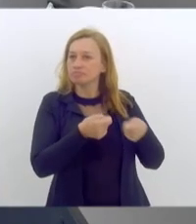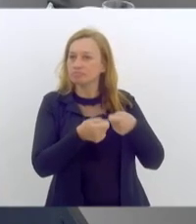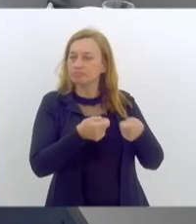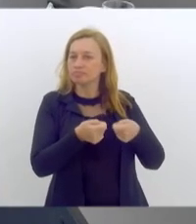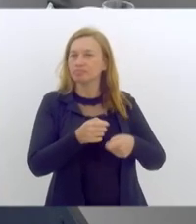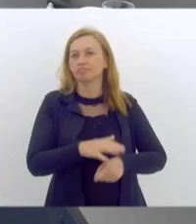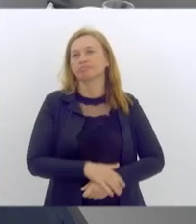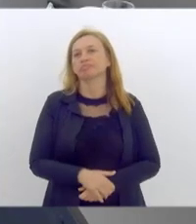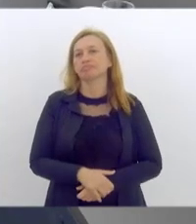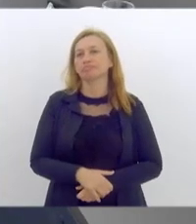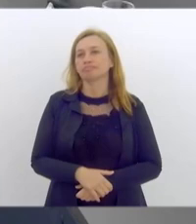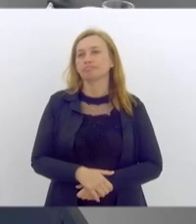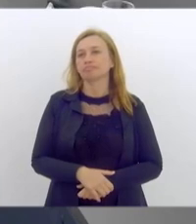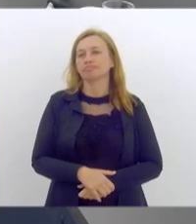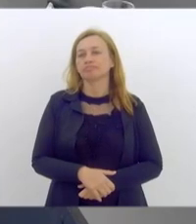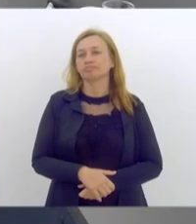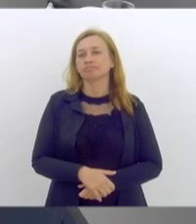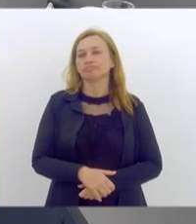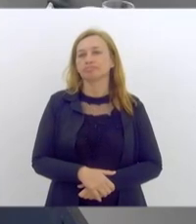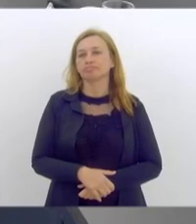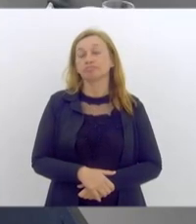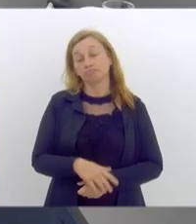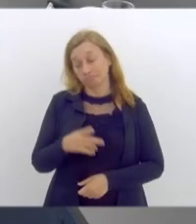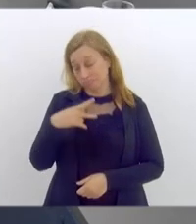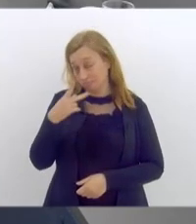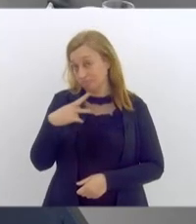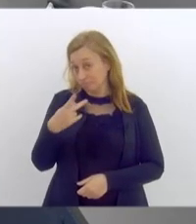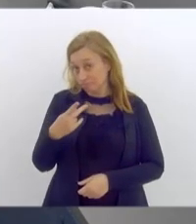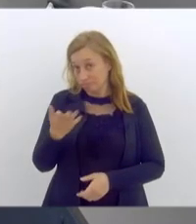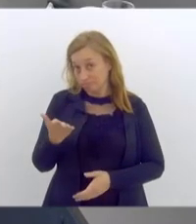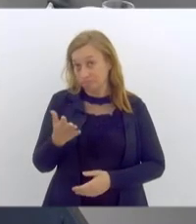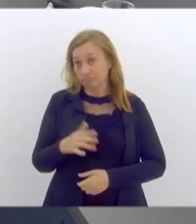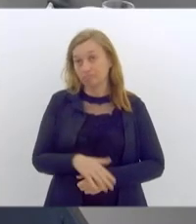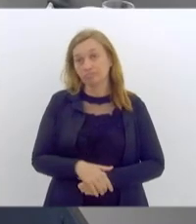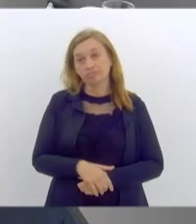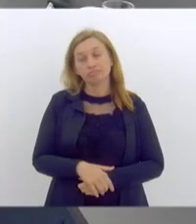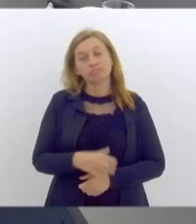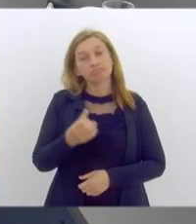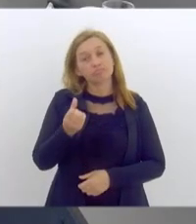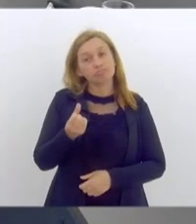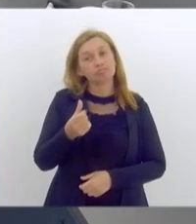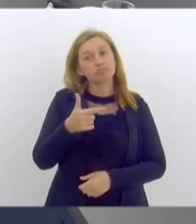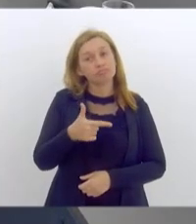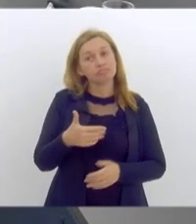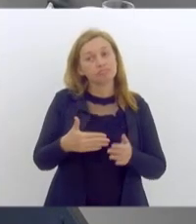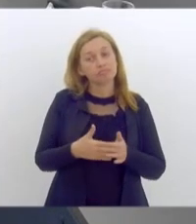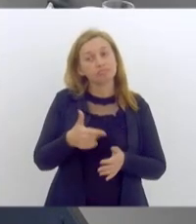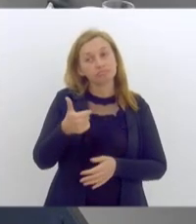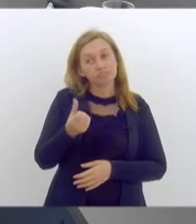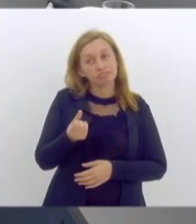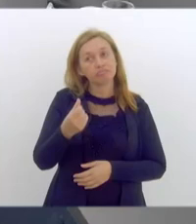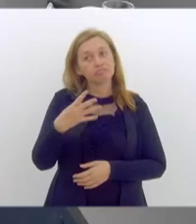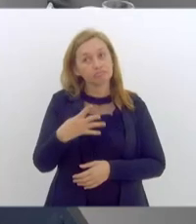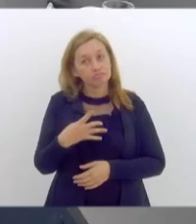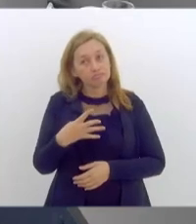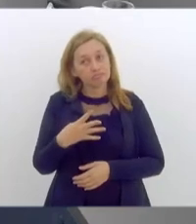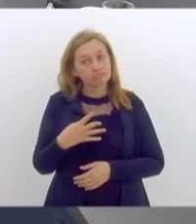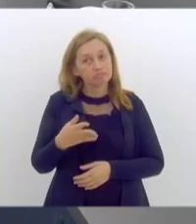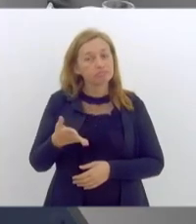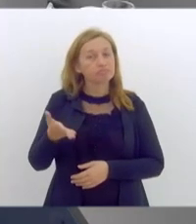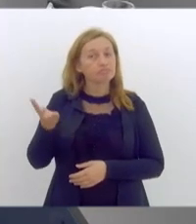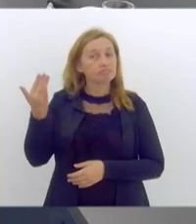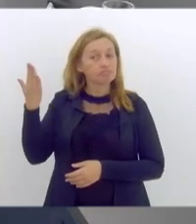controlar e eu tô falando de 62 a 4 isso